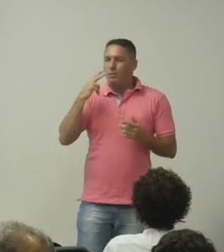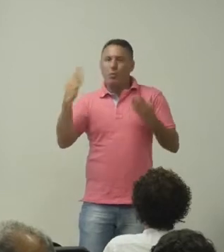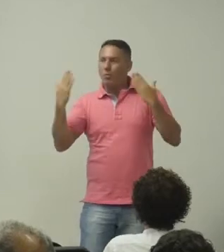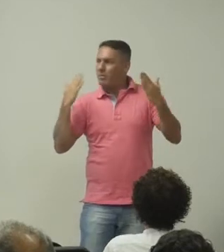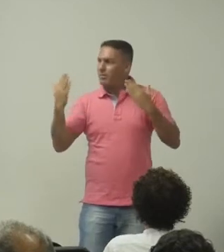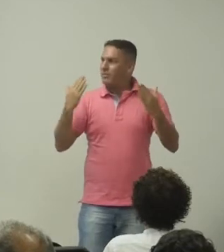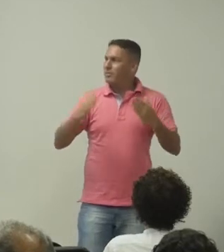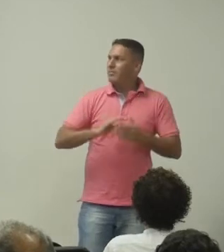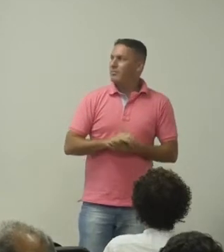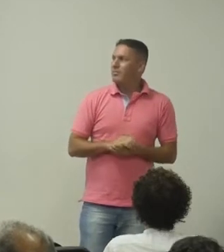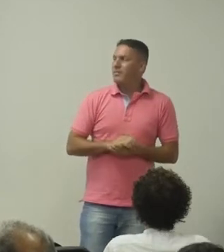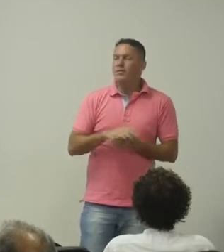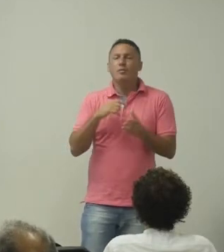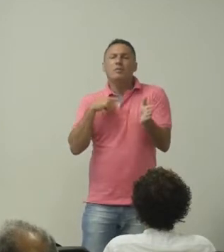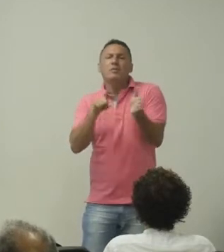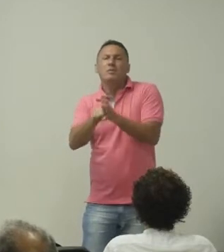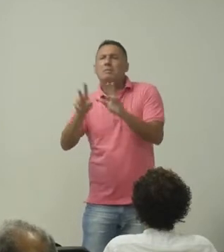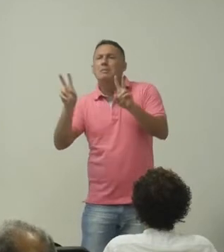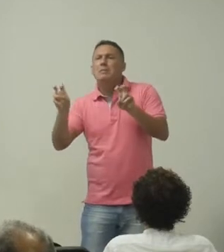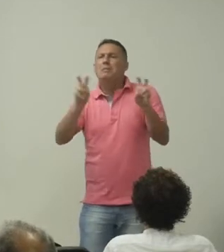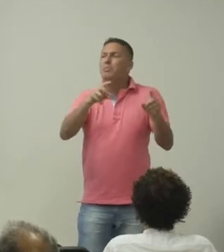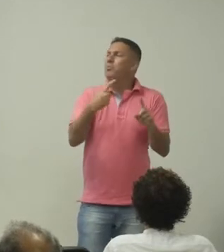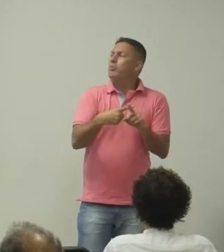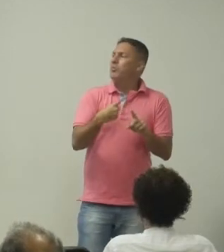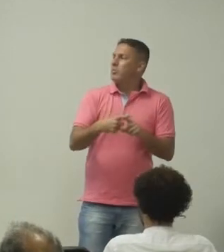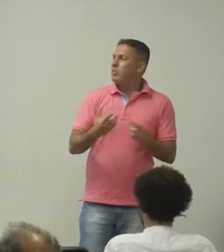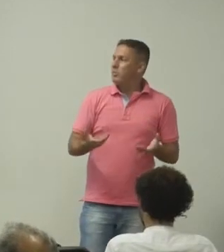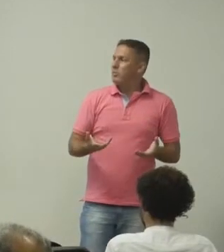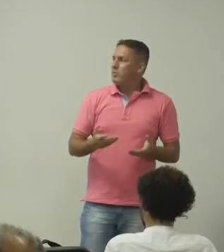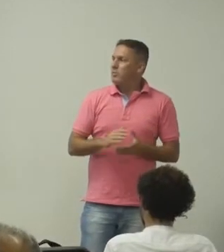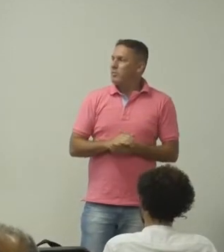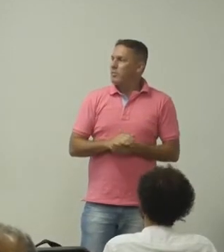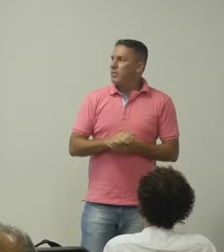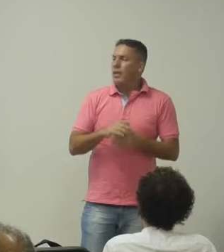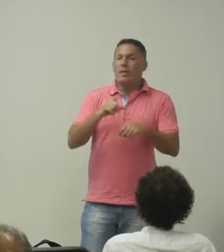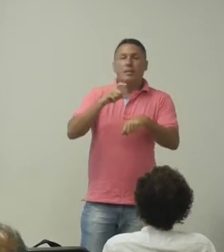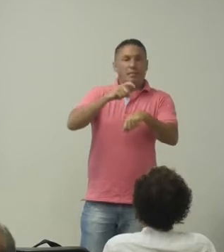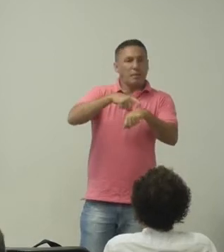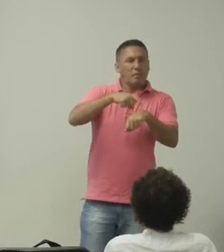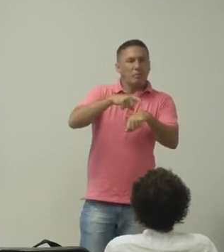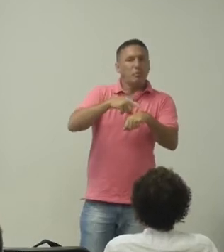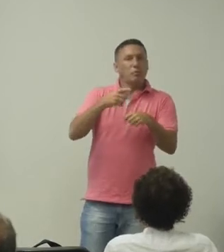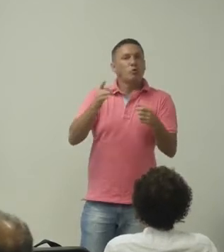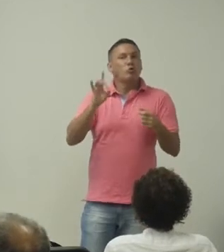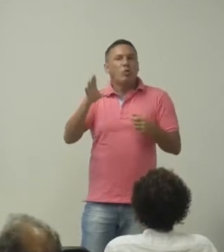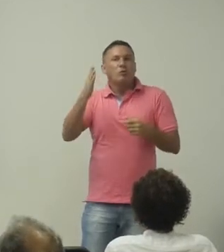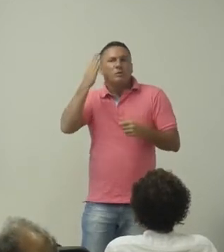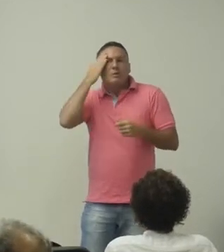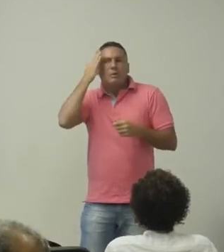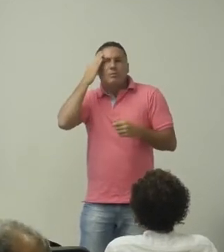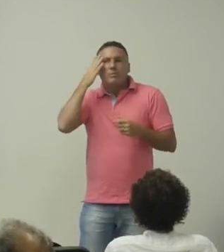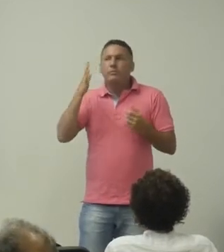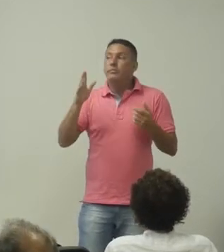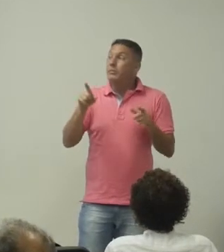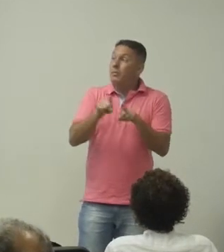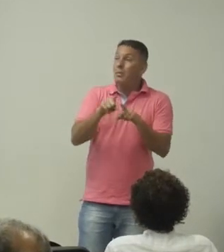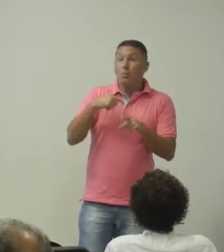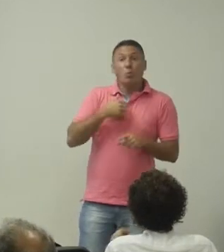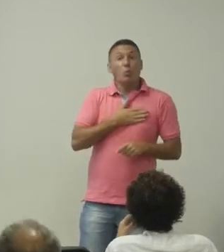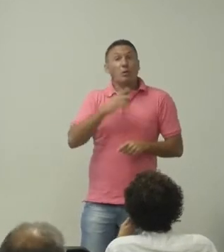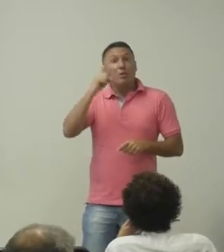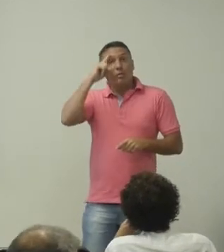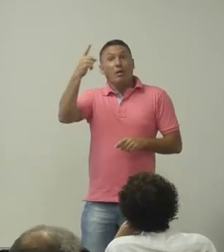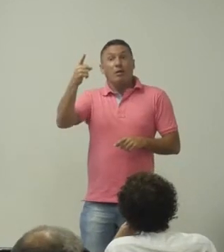Então, estou falando de tempo aqui apenas para a gente se situar. Aliás, gostei da ideia. Eu vou